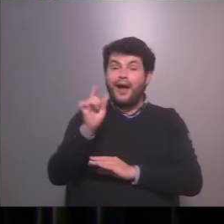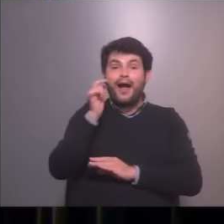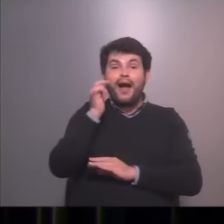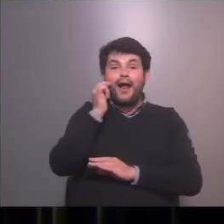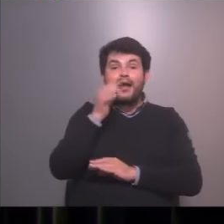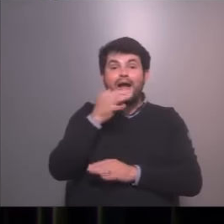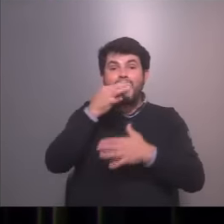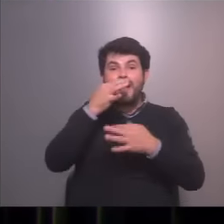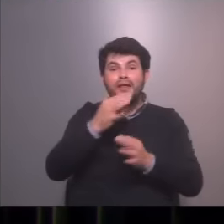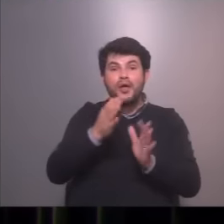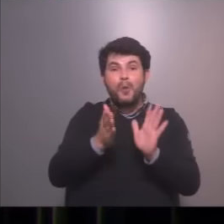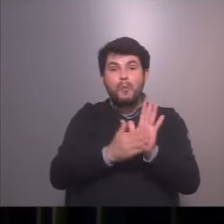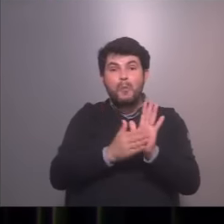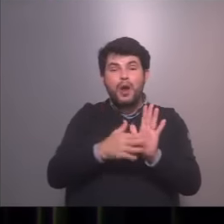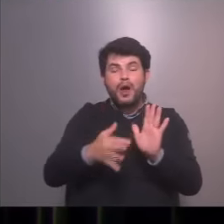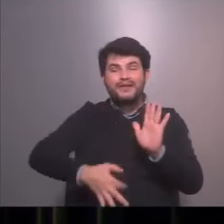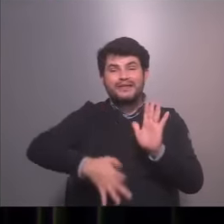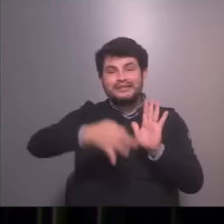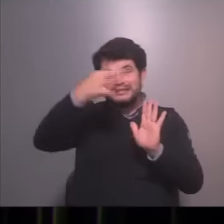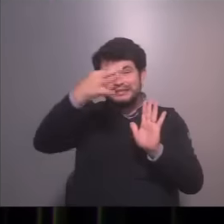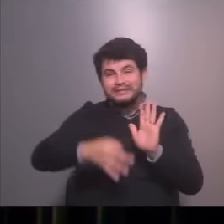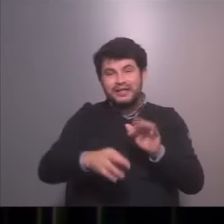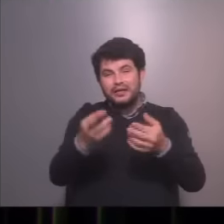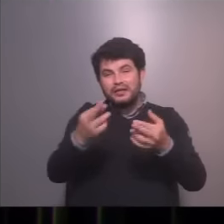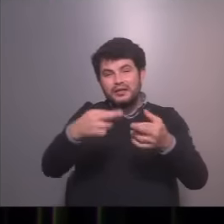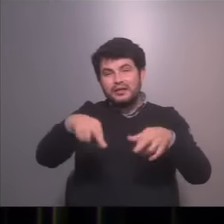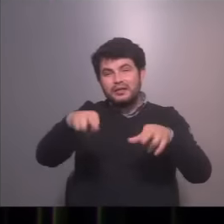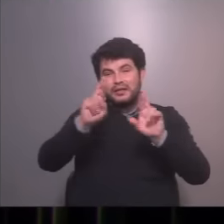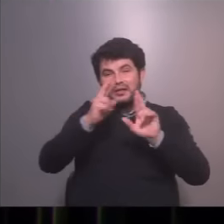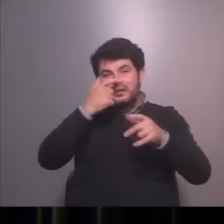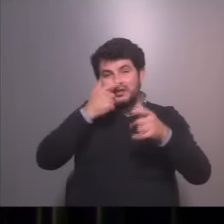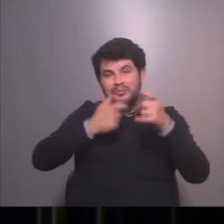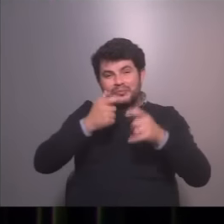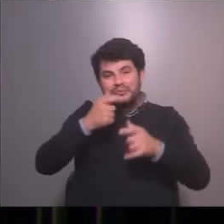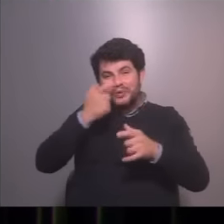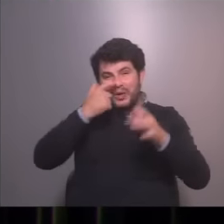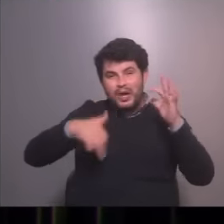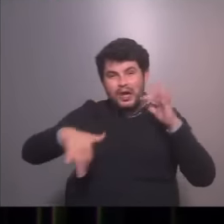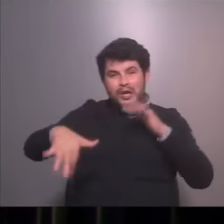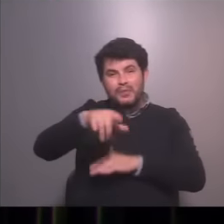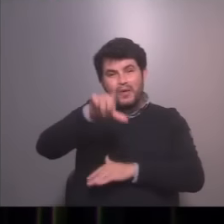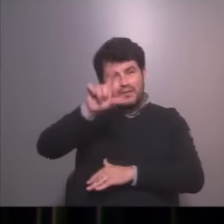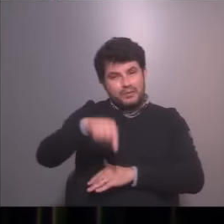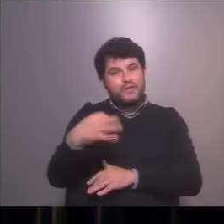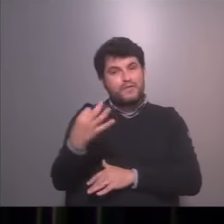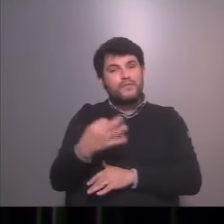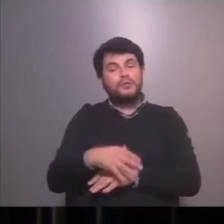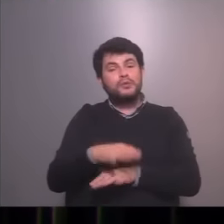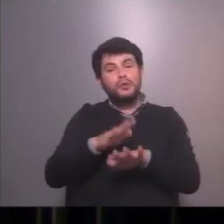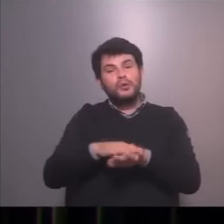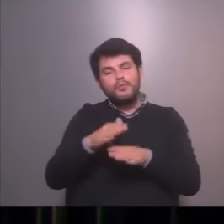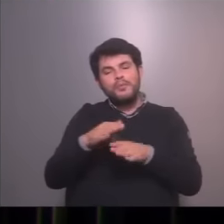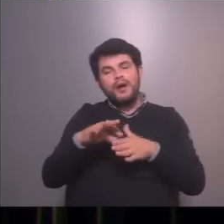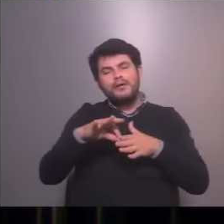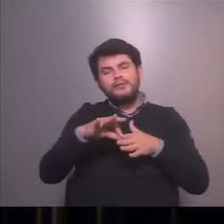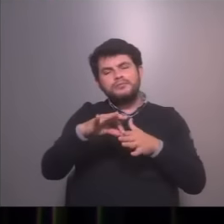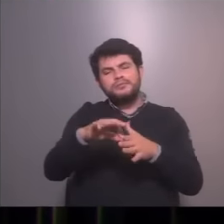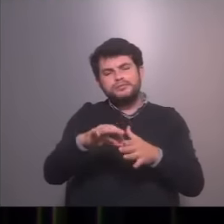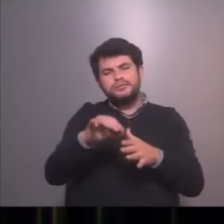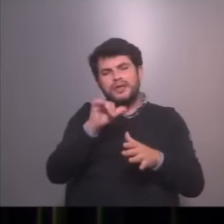Irmãos e irmãs, a fé da Virgem Maria é para os crentes um sinal inequívoco